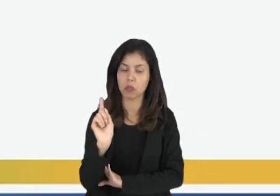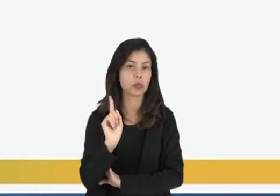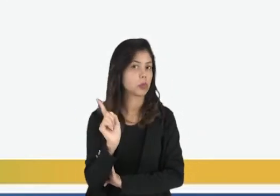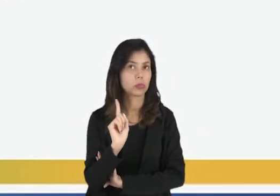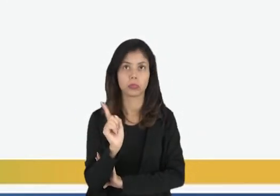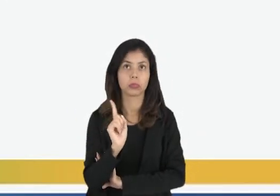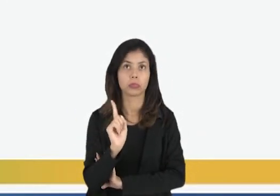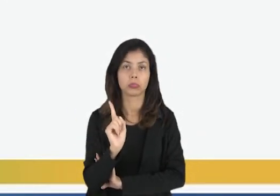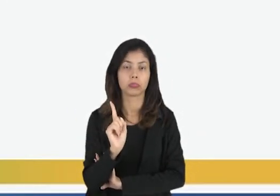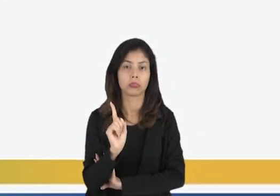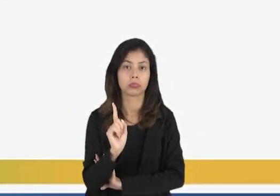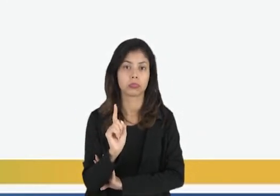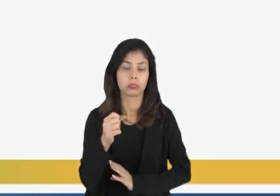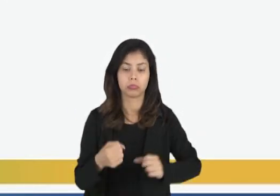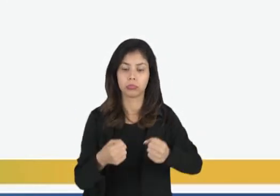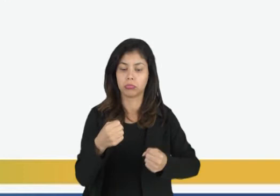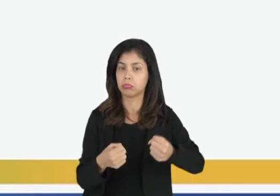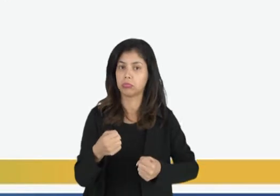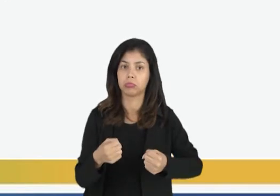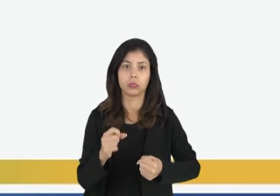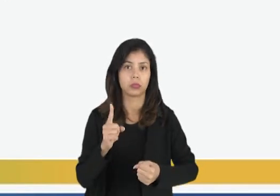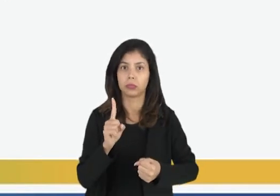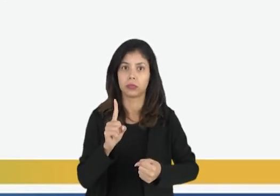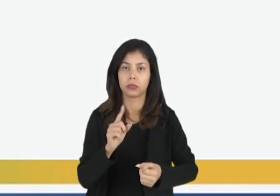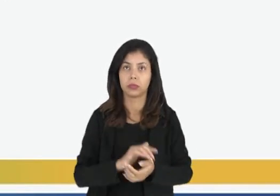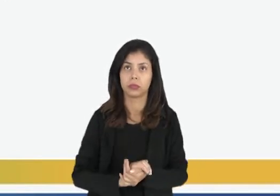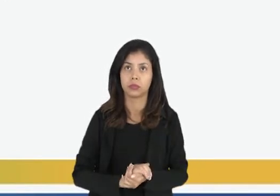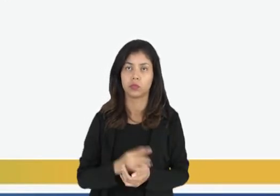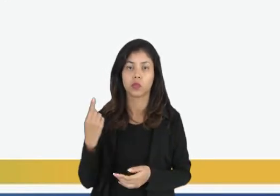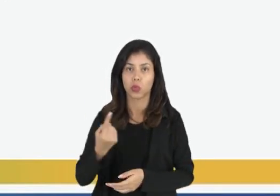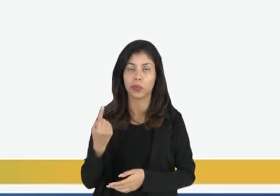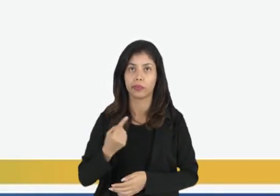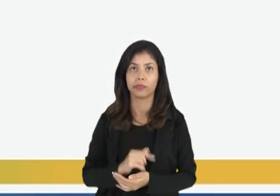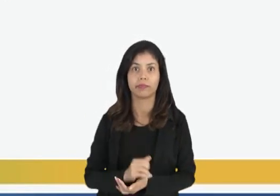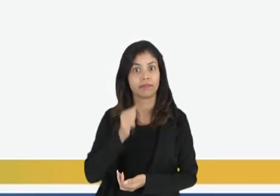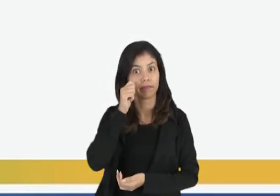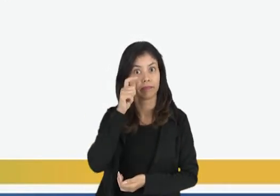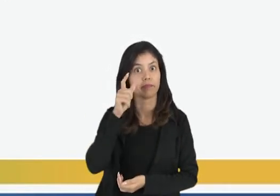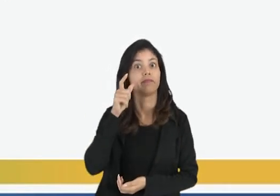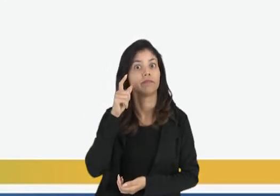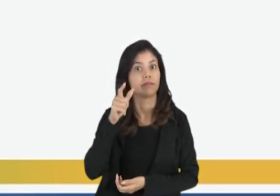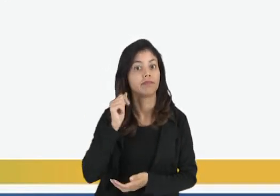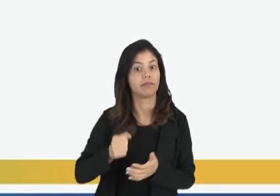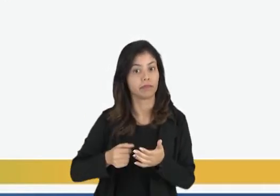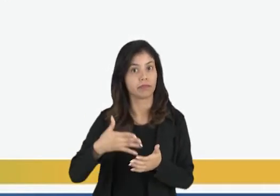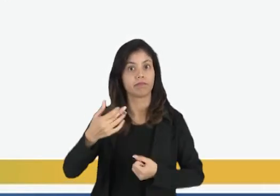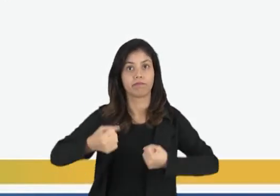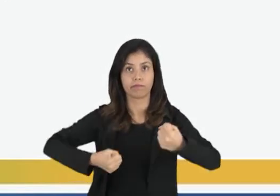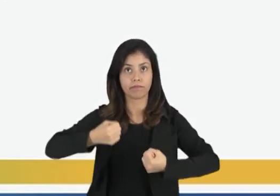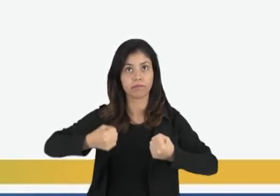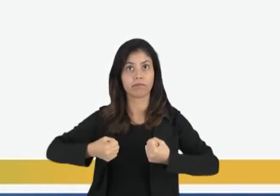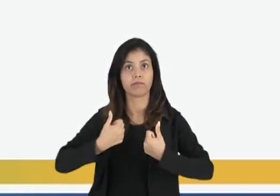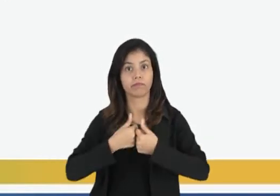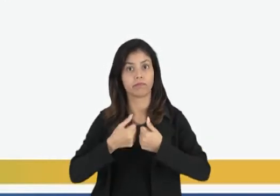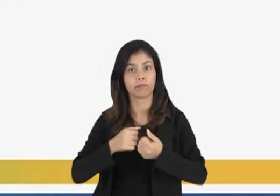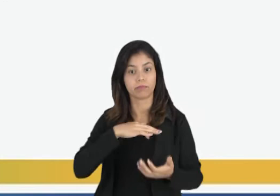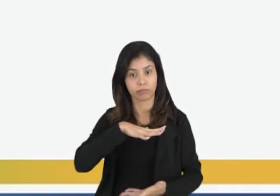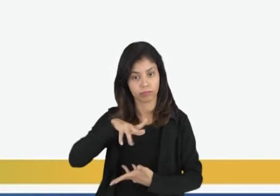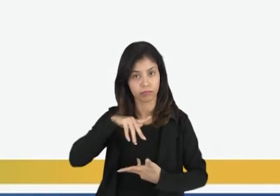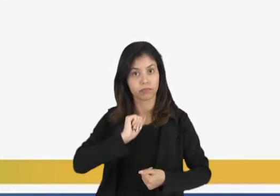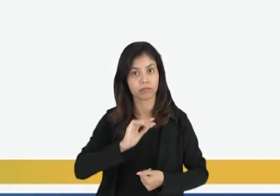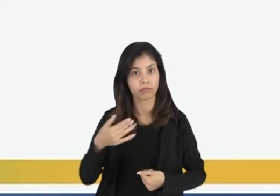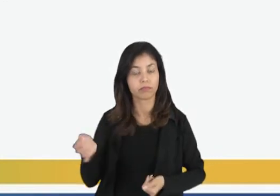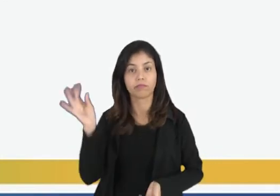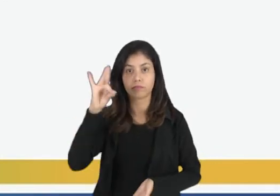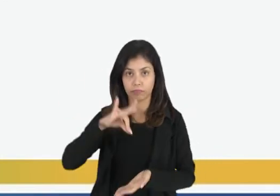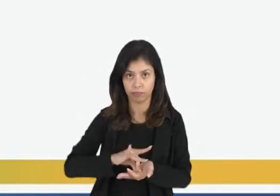elétrico, o ônibus do futuro que não tem motorista. Então já deixa um sinal de alerta para muitos motoristas do mundo inteiro, quando